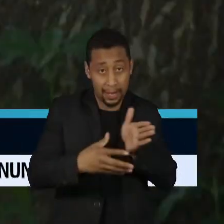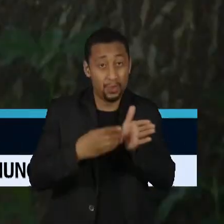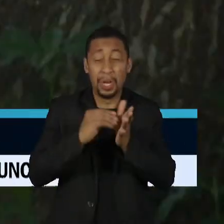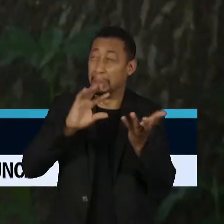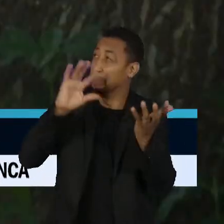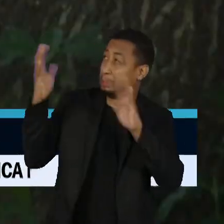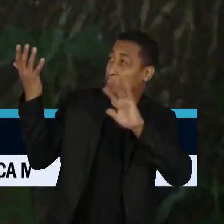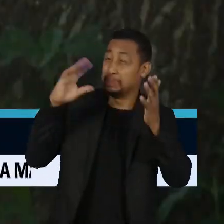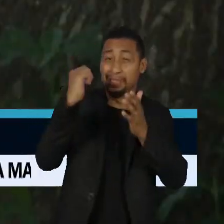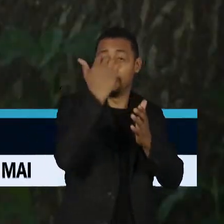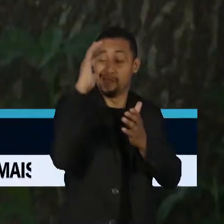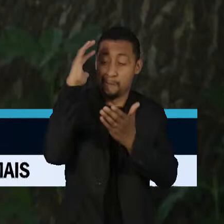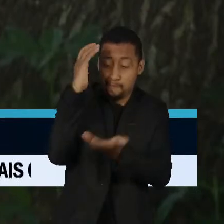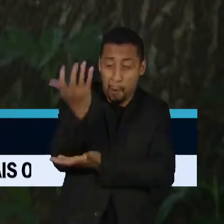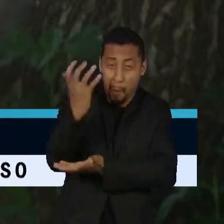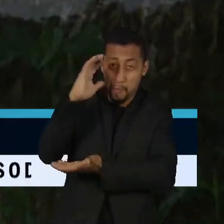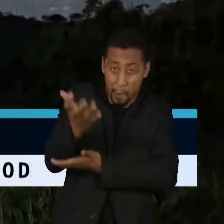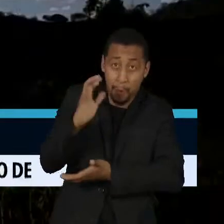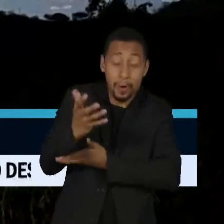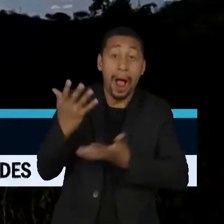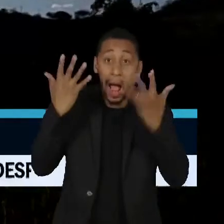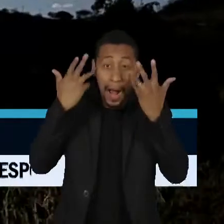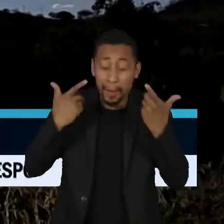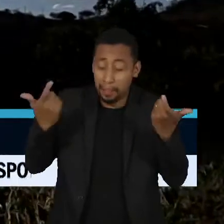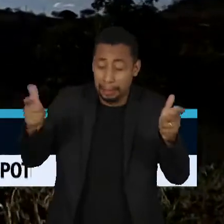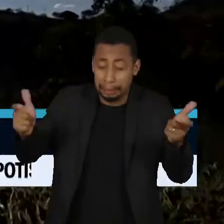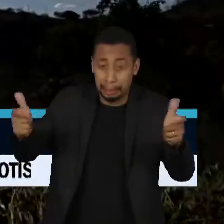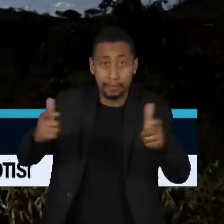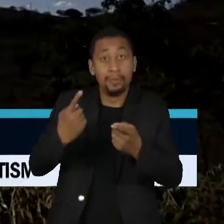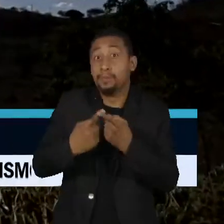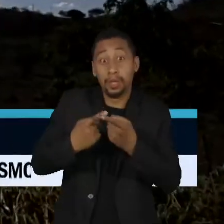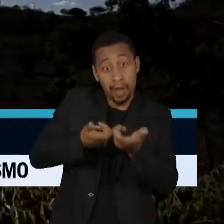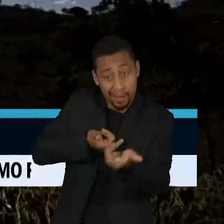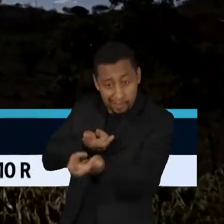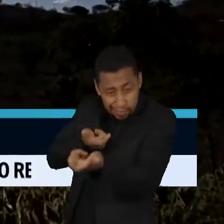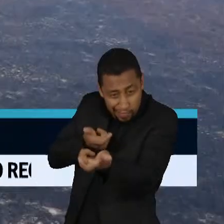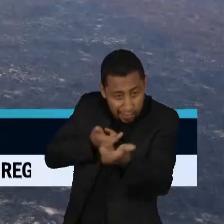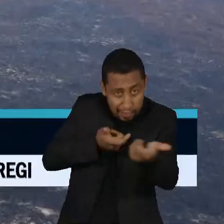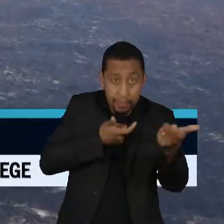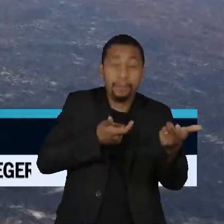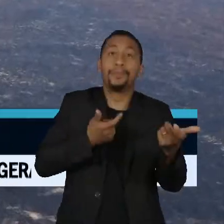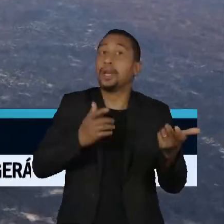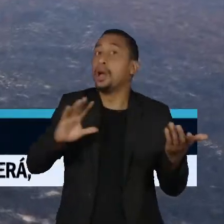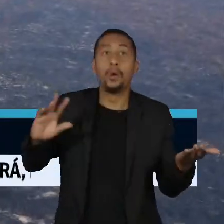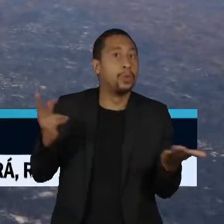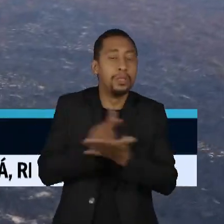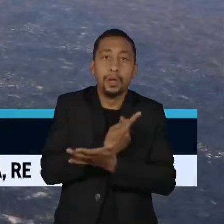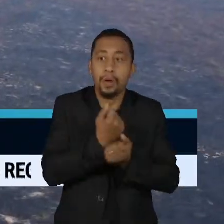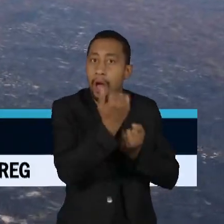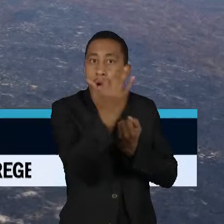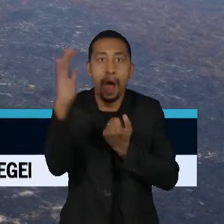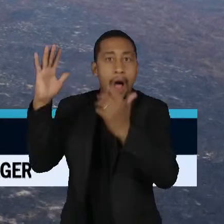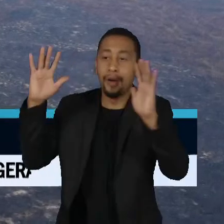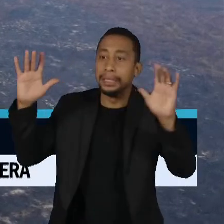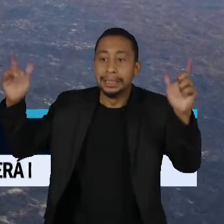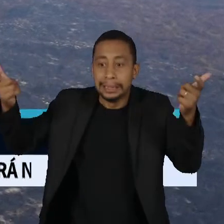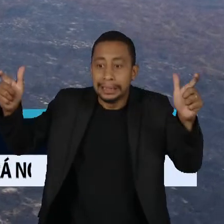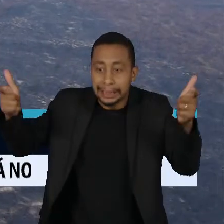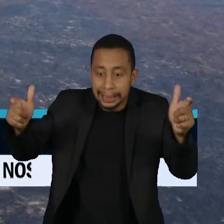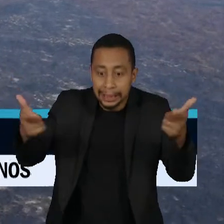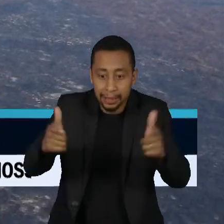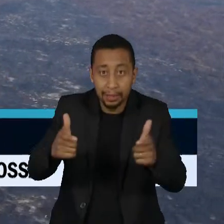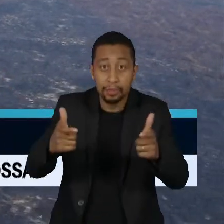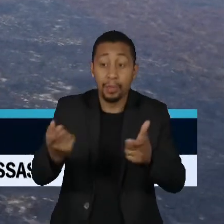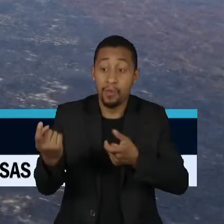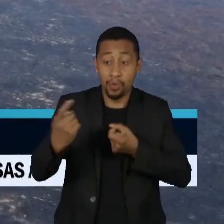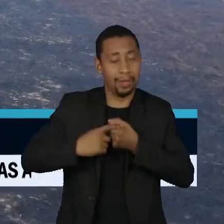de biodiversidade devido à caça, o que tem acelerado a destruição da região. Segundo as simulações, se o processo de